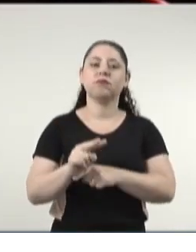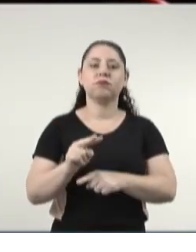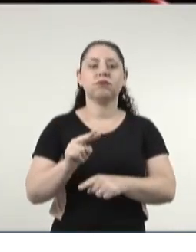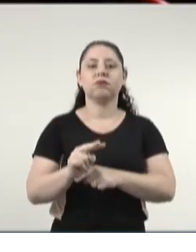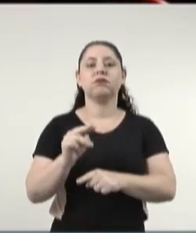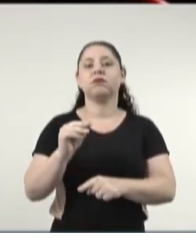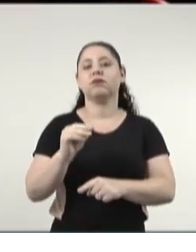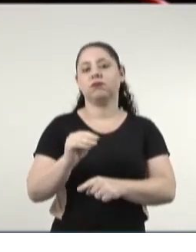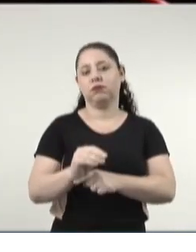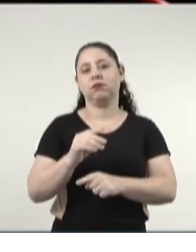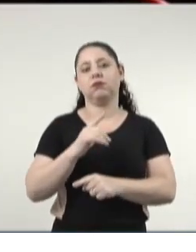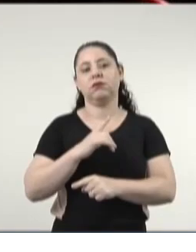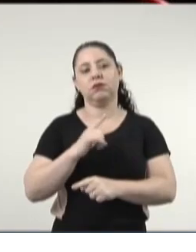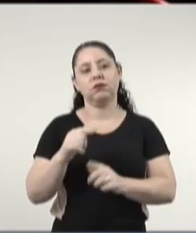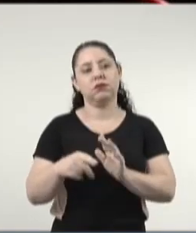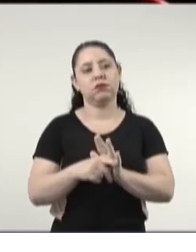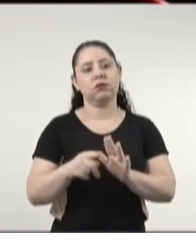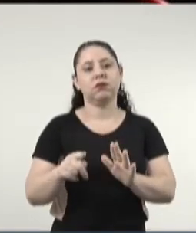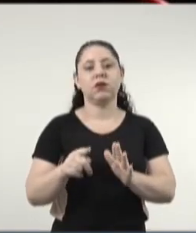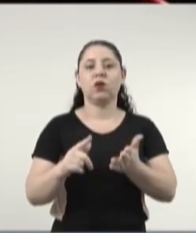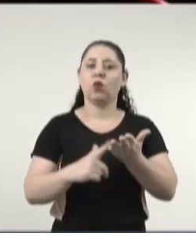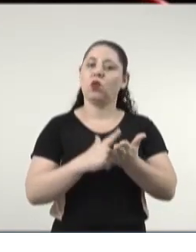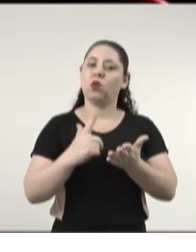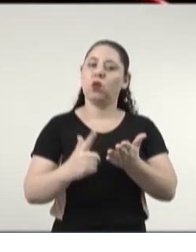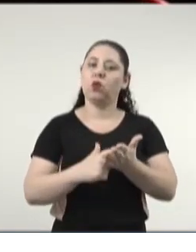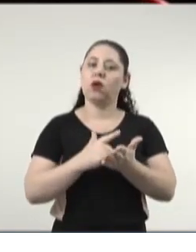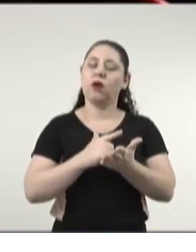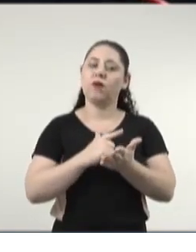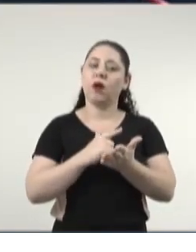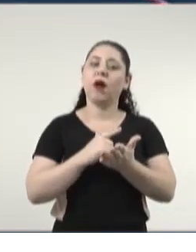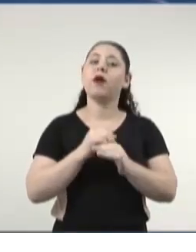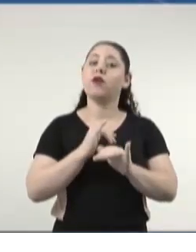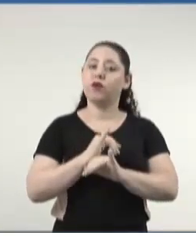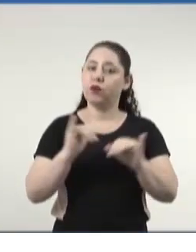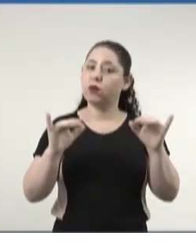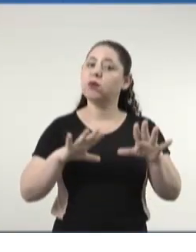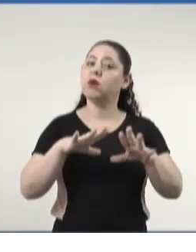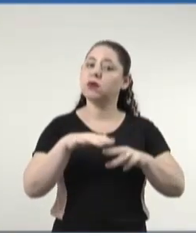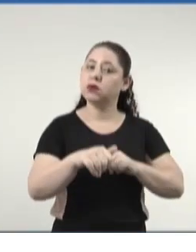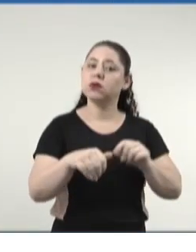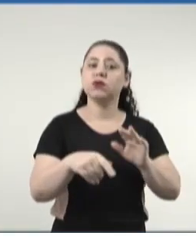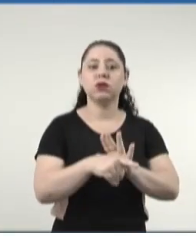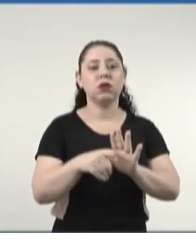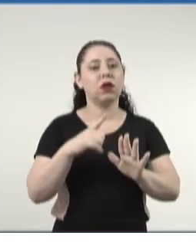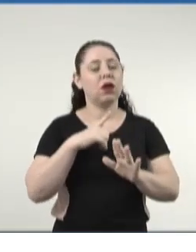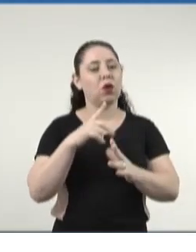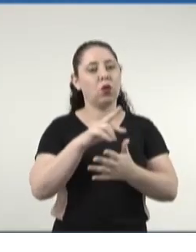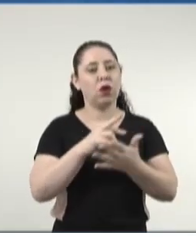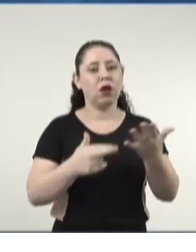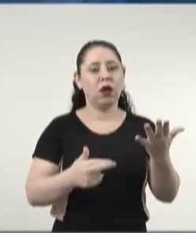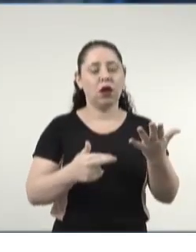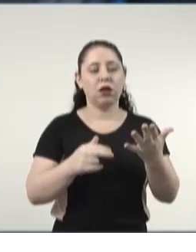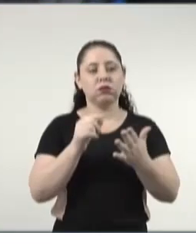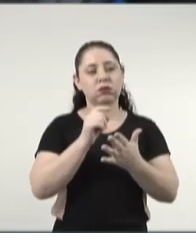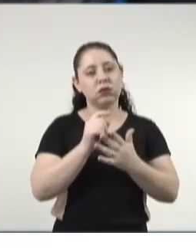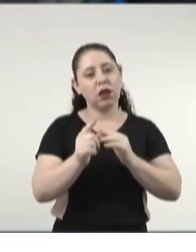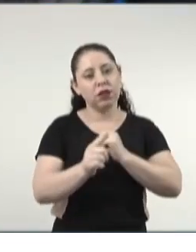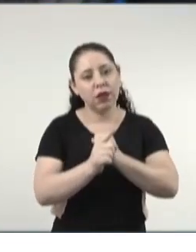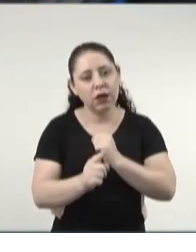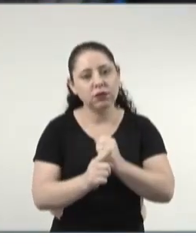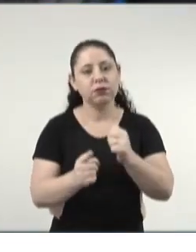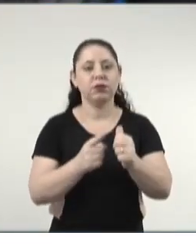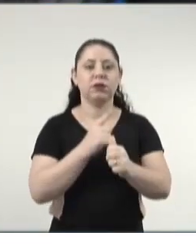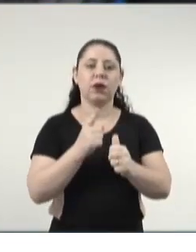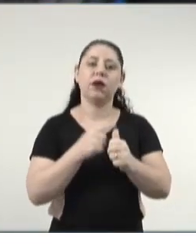paliativos. Temos, né, a questão da comunicação como uma questão importante na formação, né, nos primeiros atendimentos,